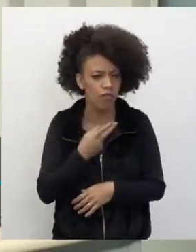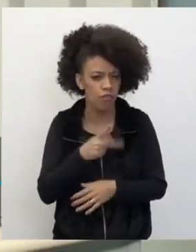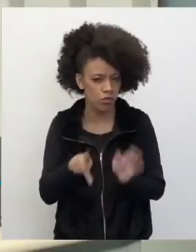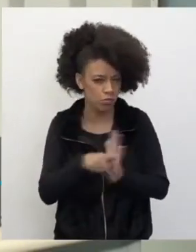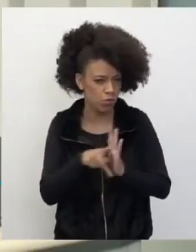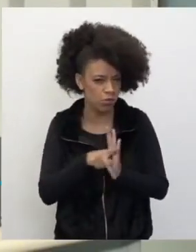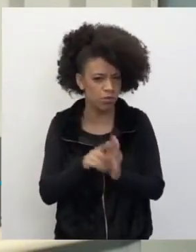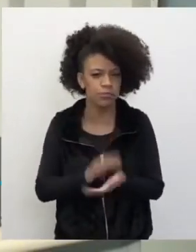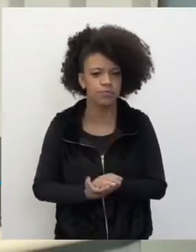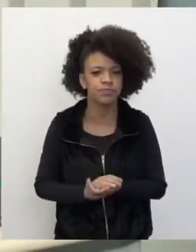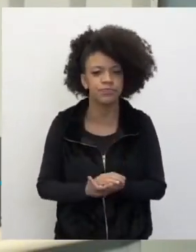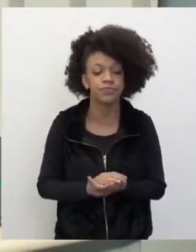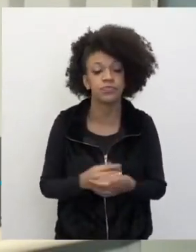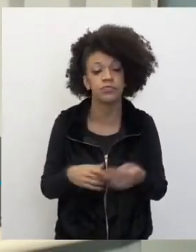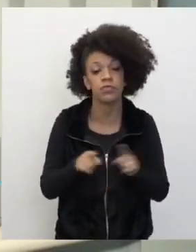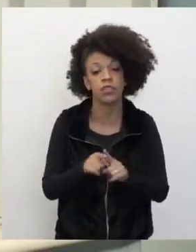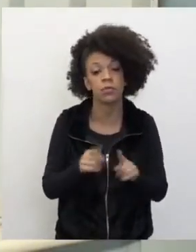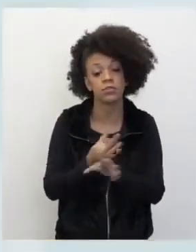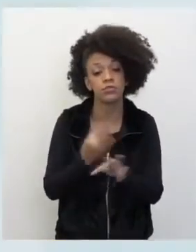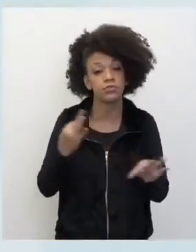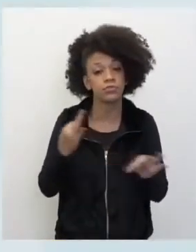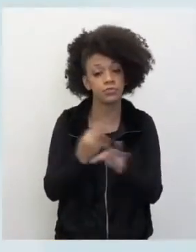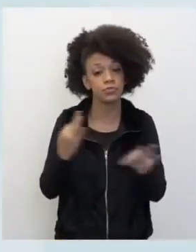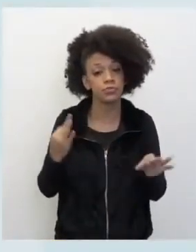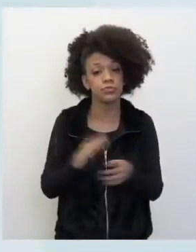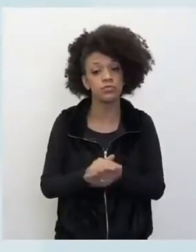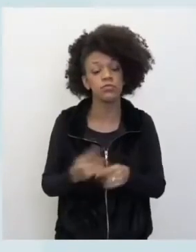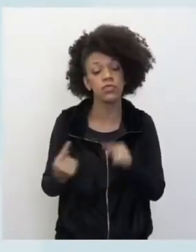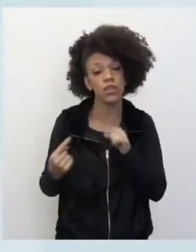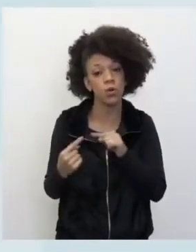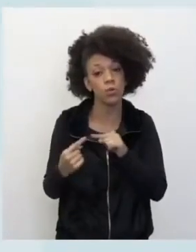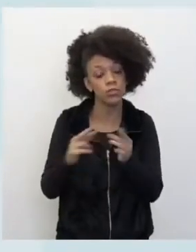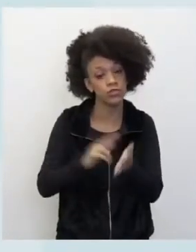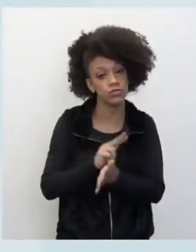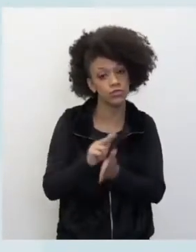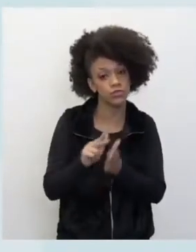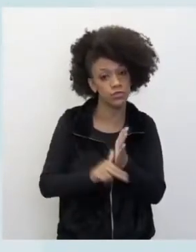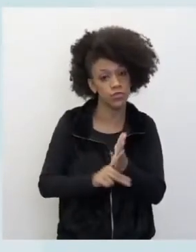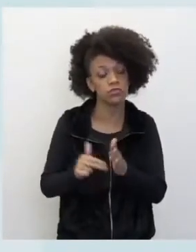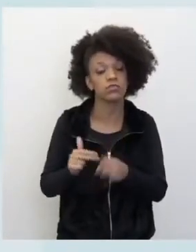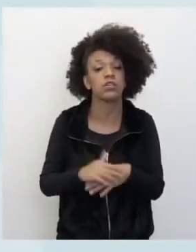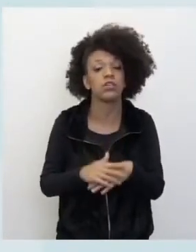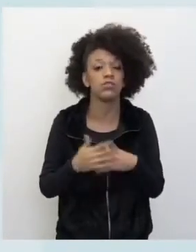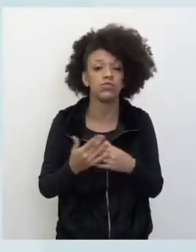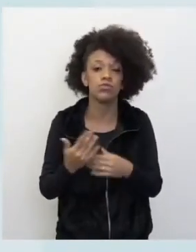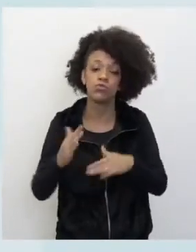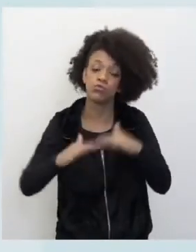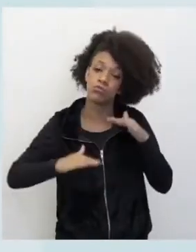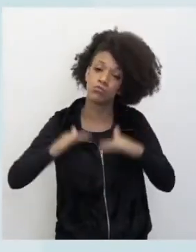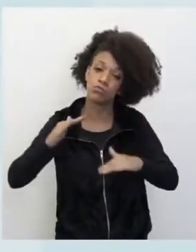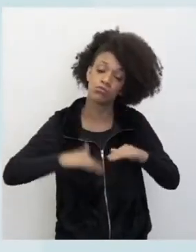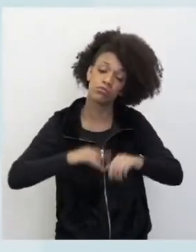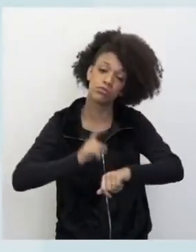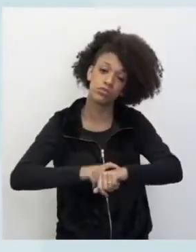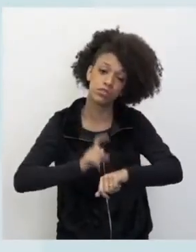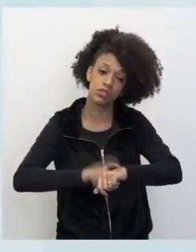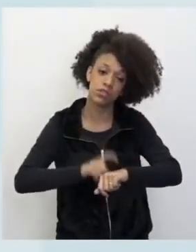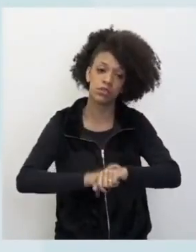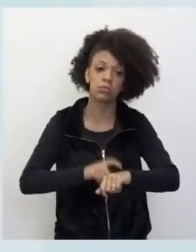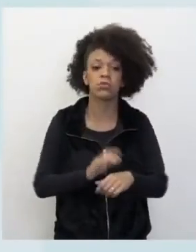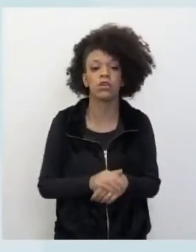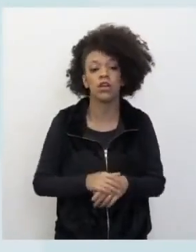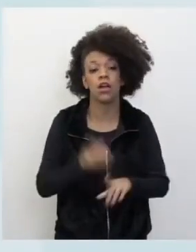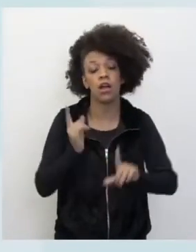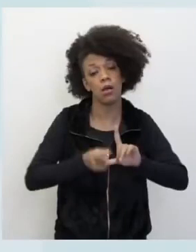seguir, turma. A gente vai falar sobre ritmo, que é a combinação entre diversas durações num determinado tempo. É a batida regular